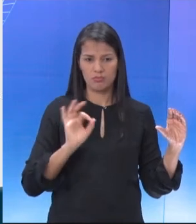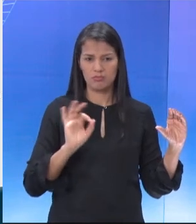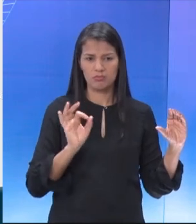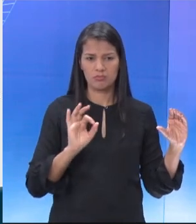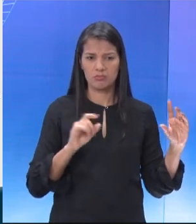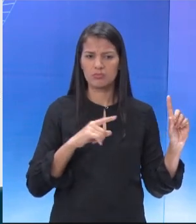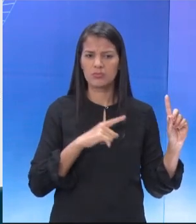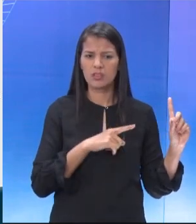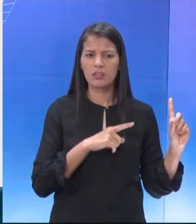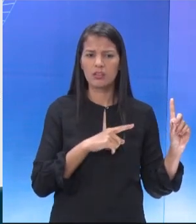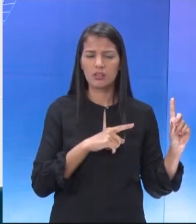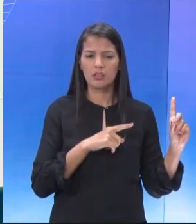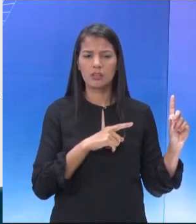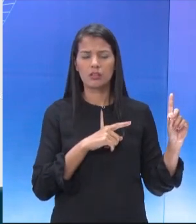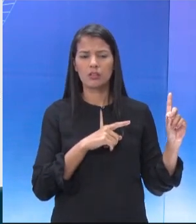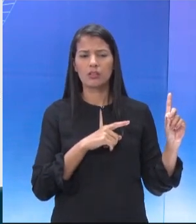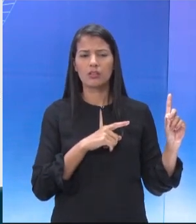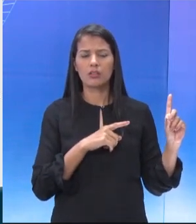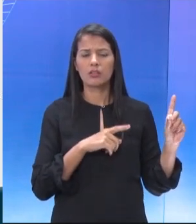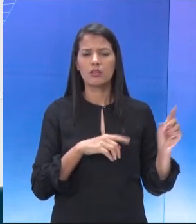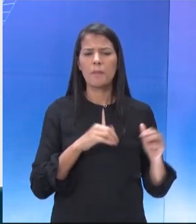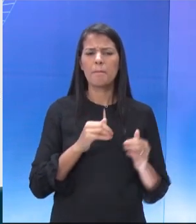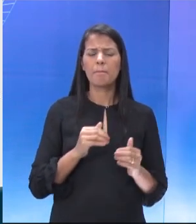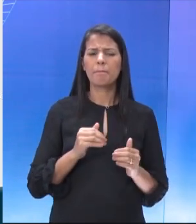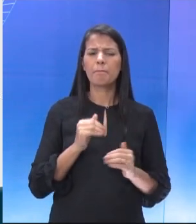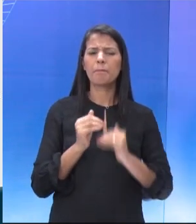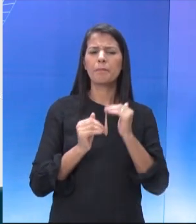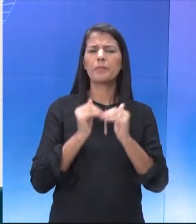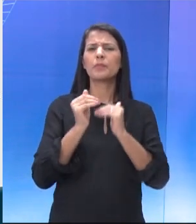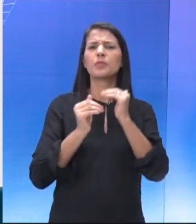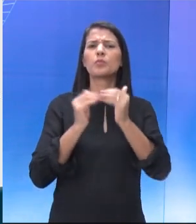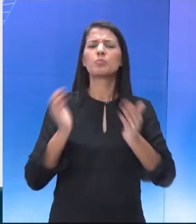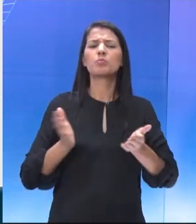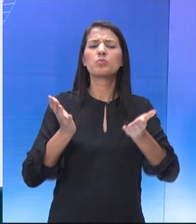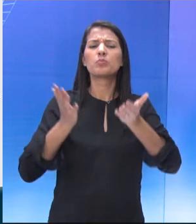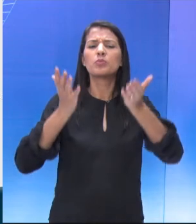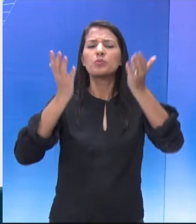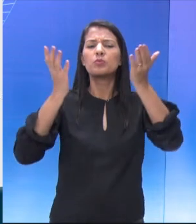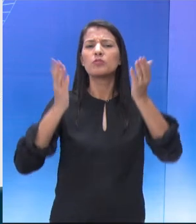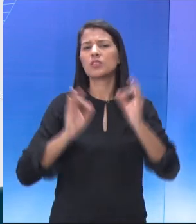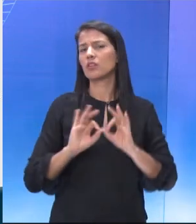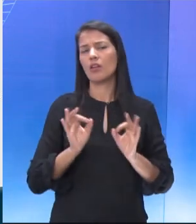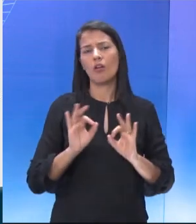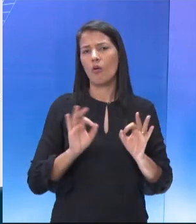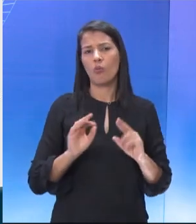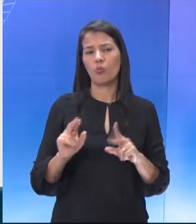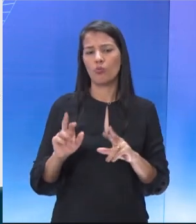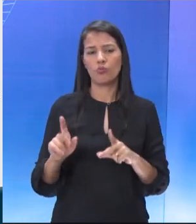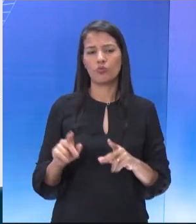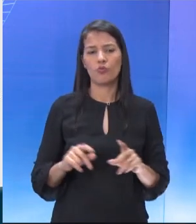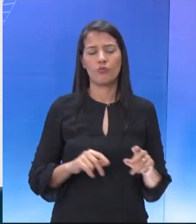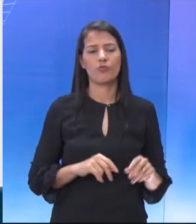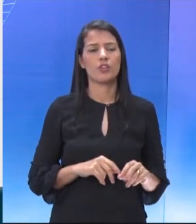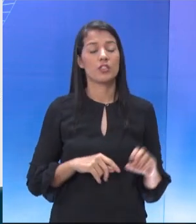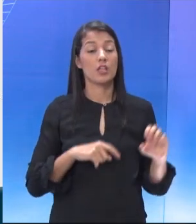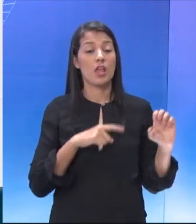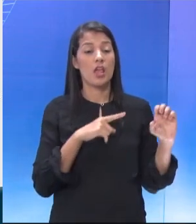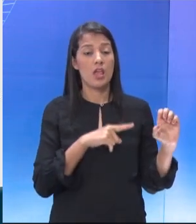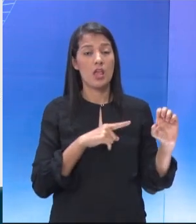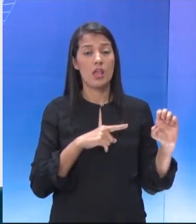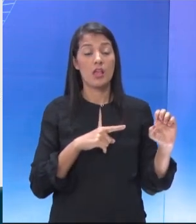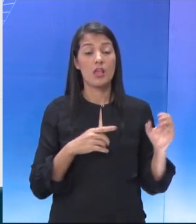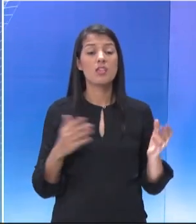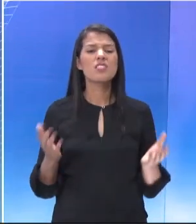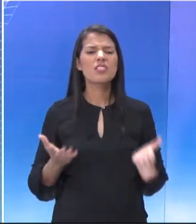quebrar, no caso, os lipídios. E estimular o trânsito intestinal dos lipídios? Não